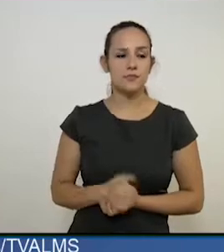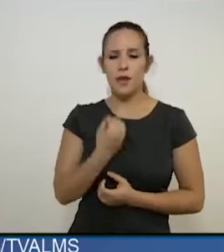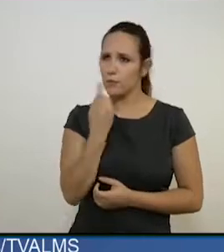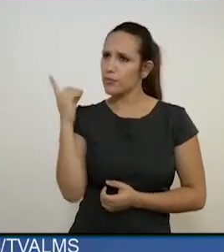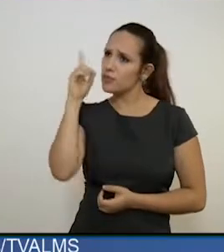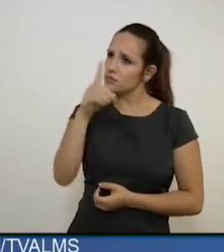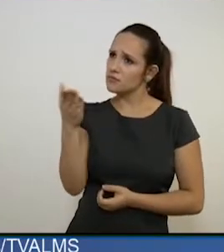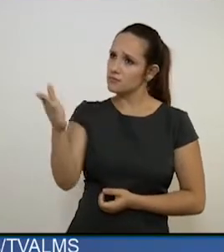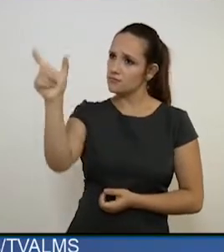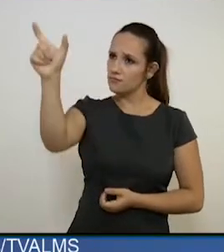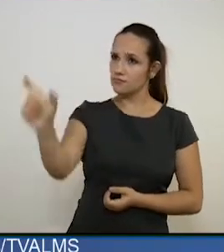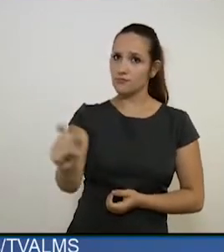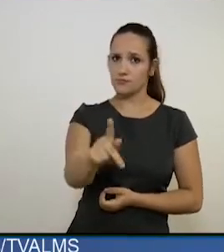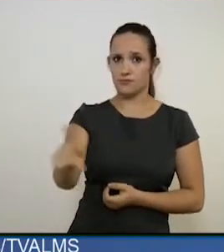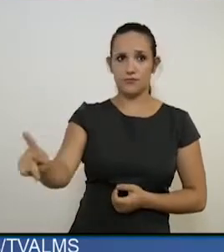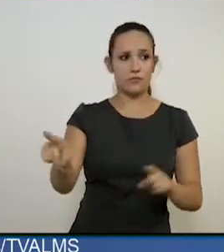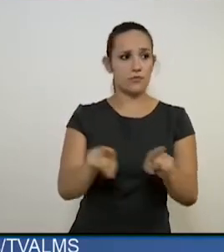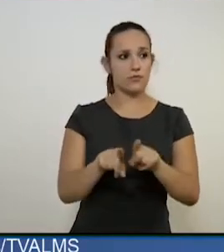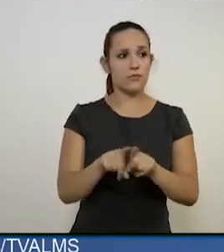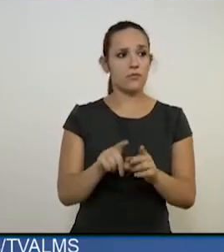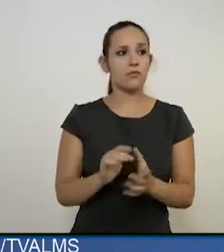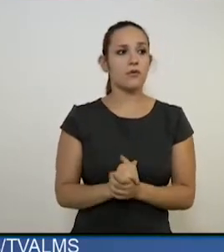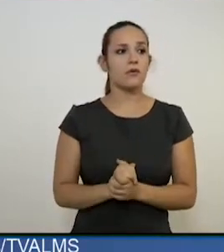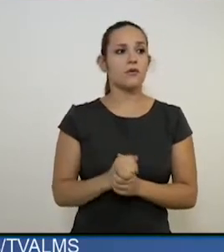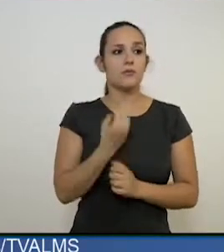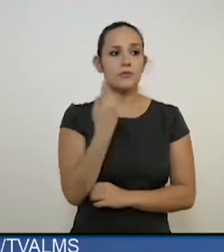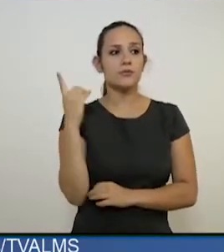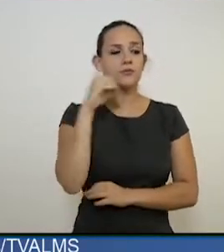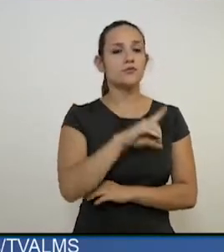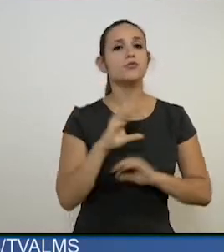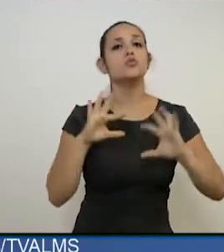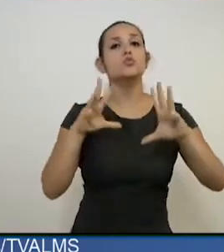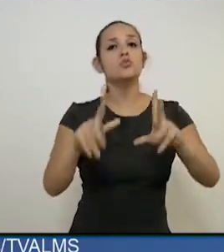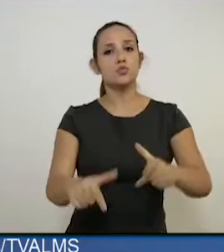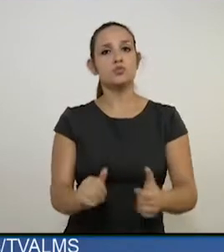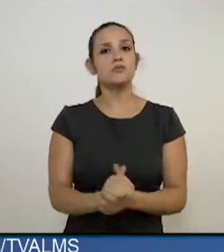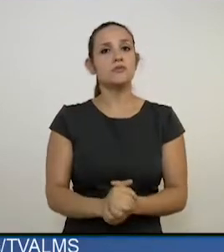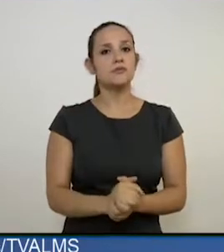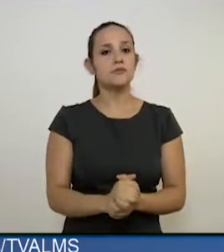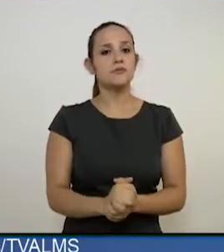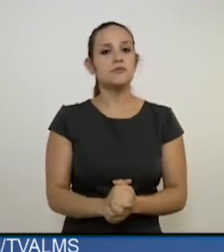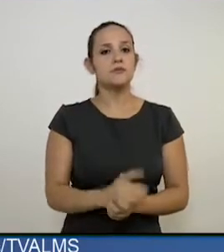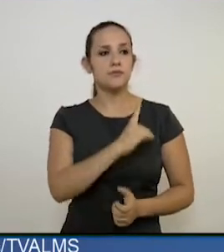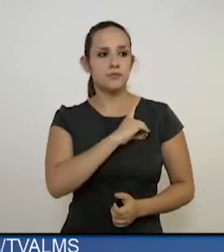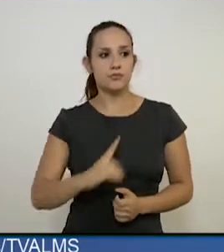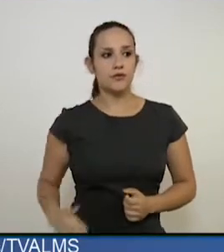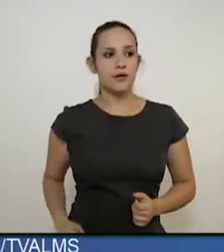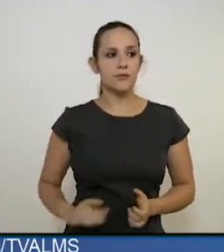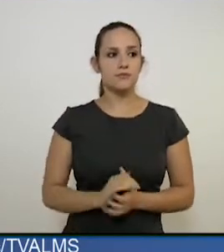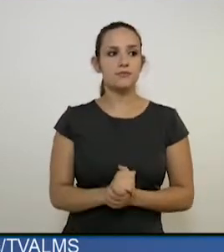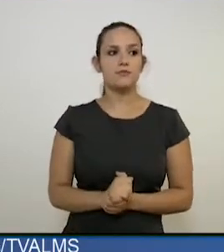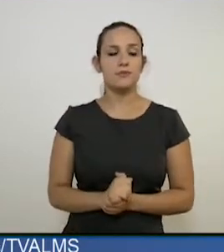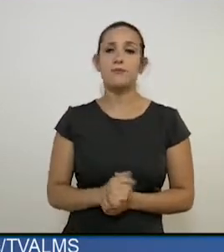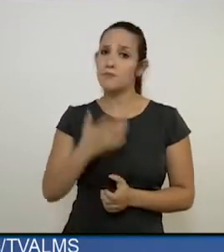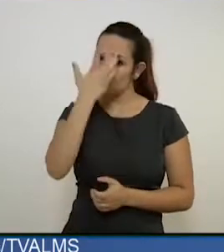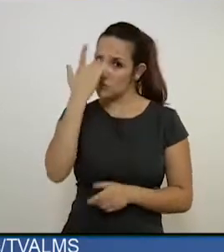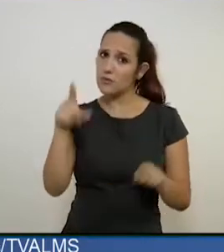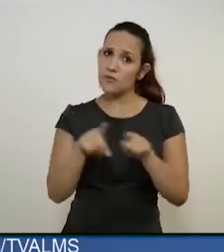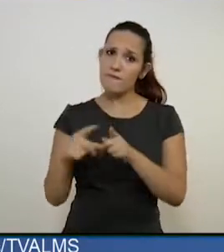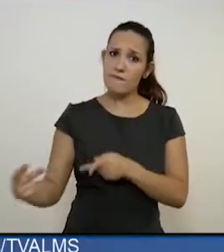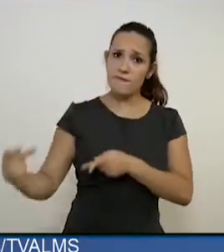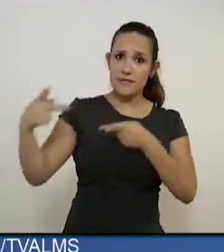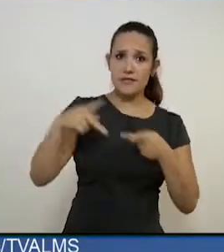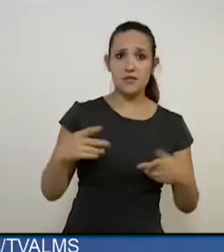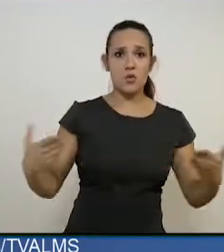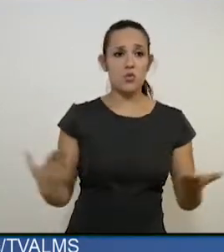Bom dia, senhor presidente. Bom dia a todos os deputados aqui presentes, a quem também nos visita